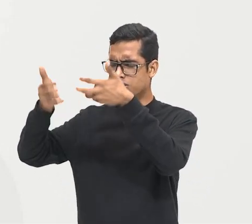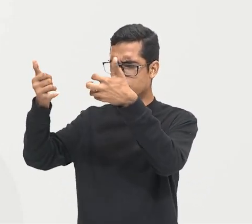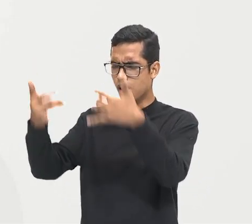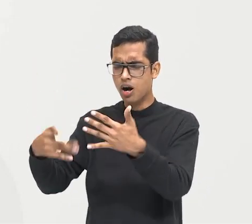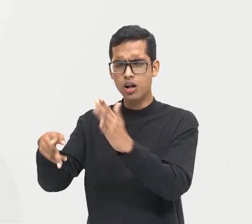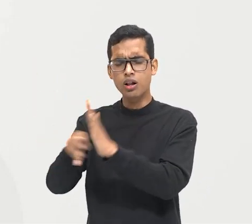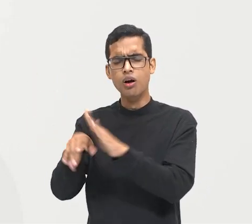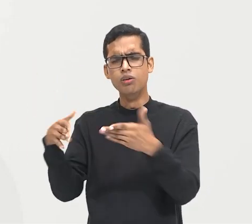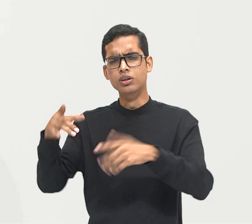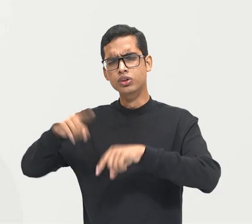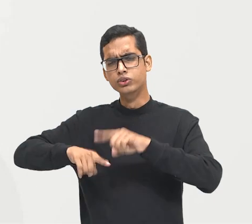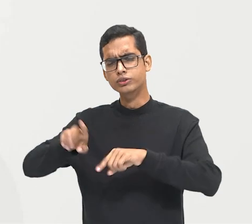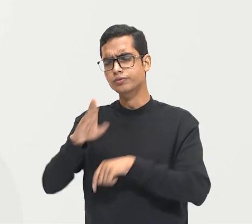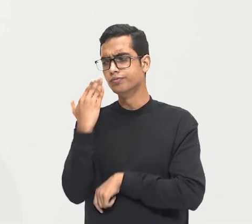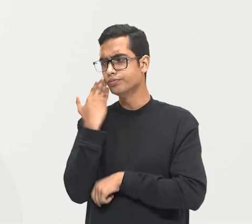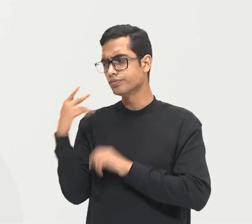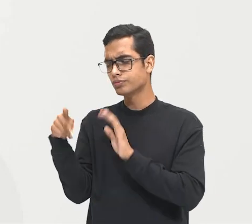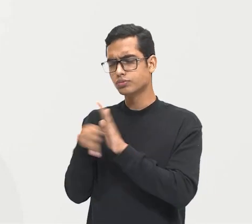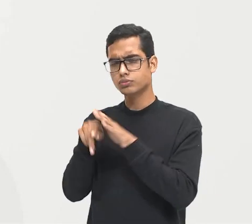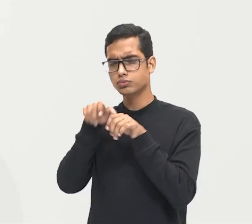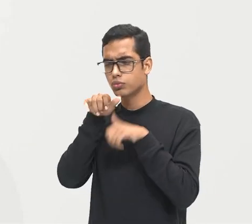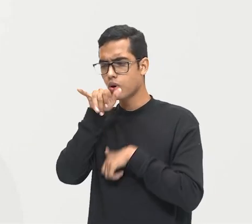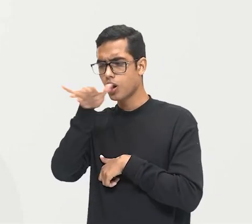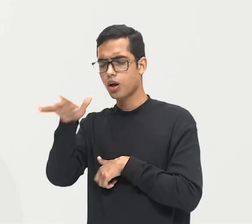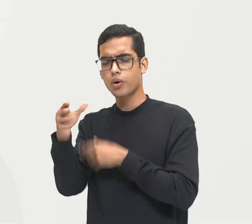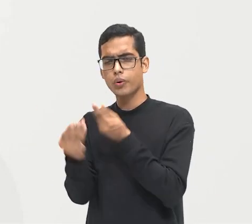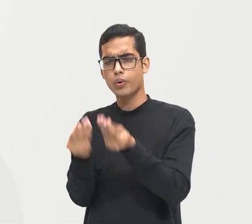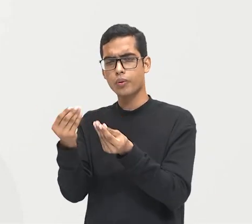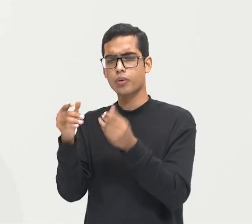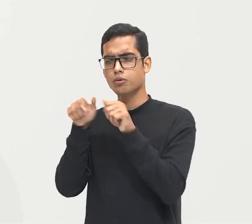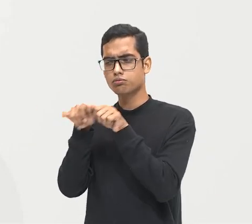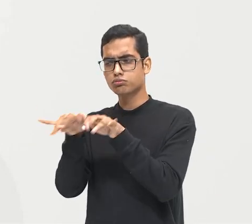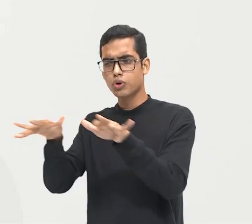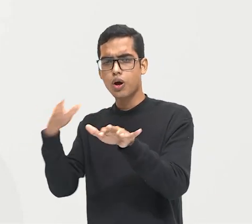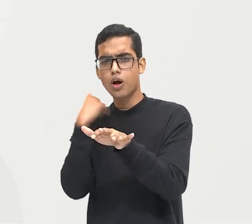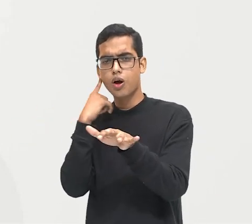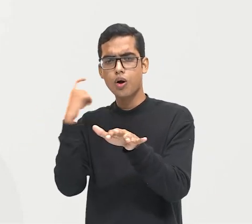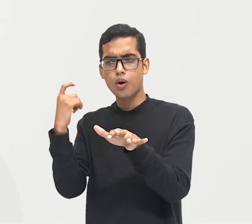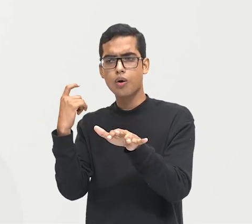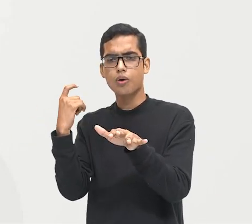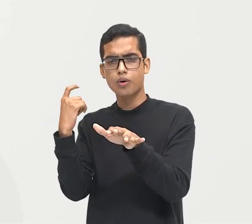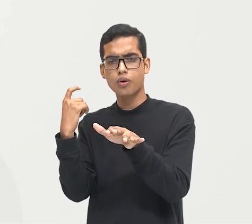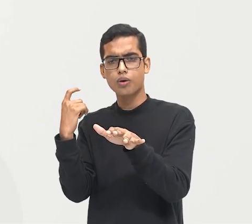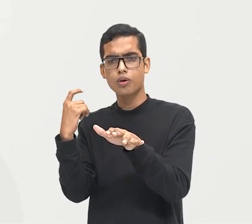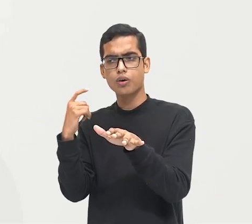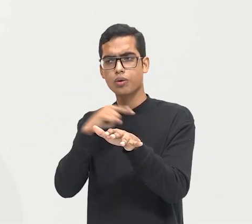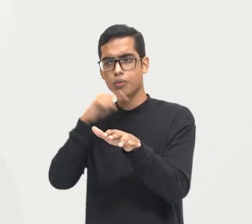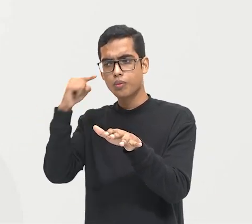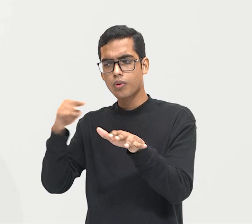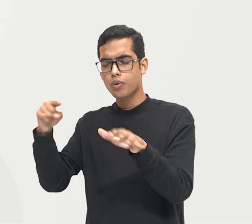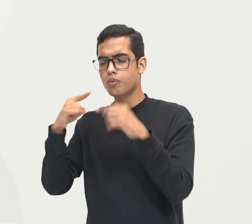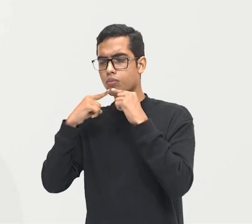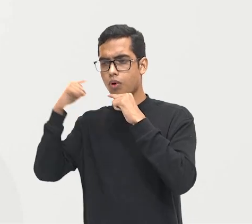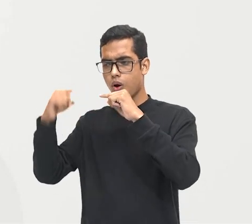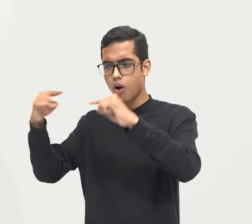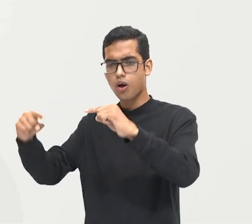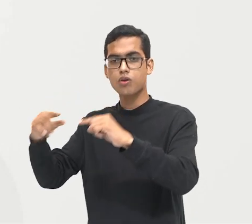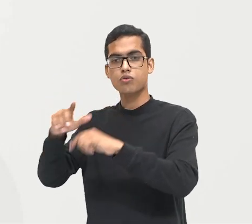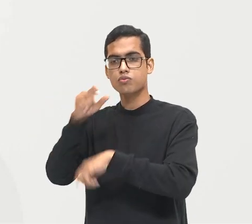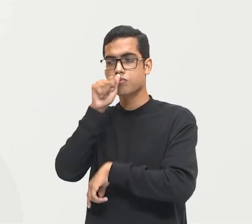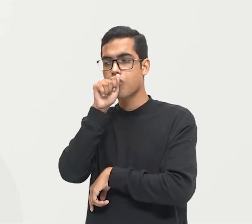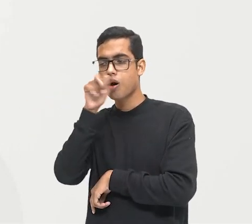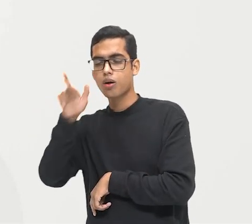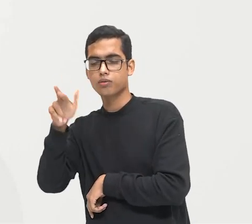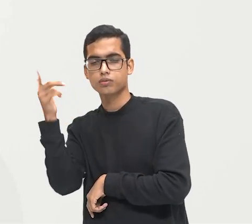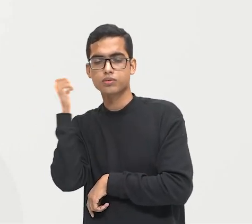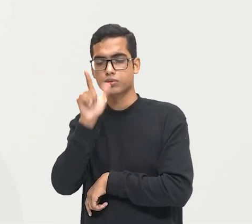meio material? Qual é o meio que essa onda está se propagando? Ela está se propagando, né, no ar, certo? Está se propagando até chegar ali